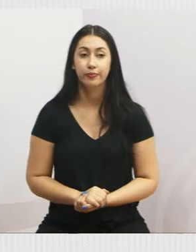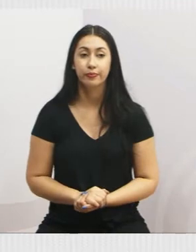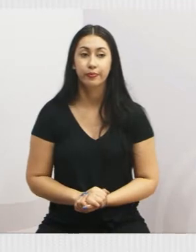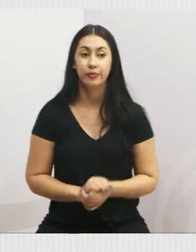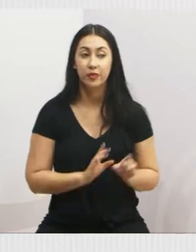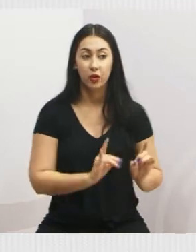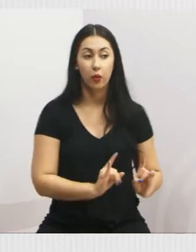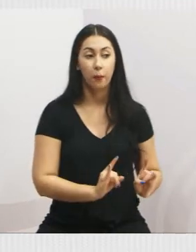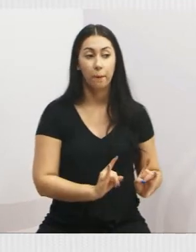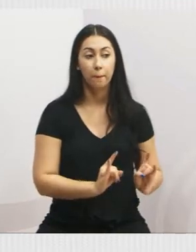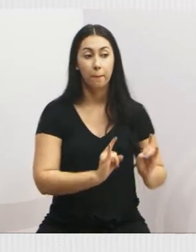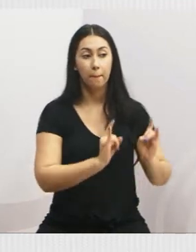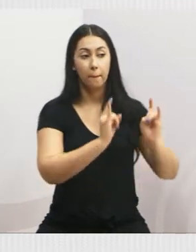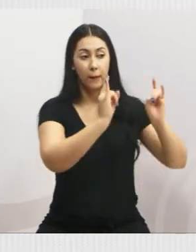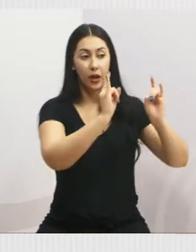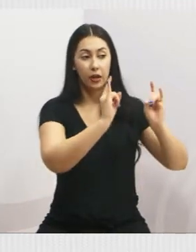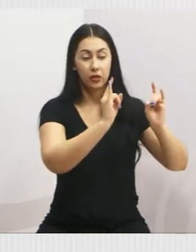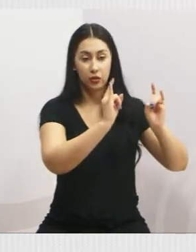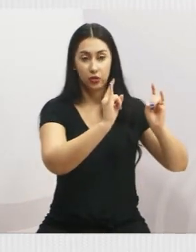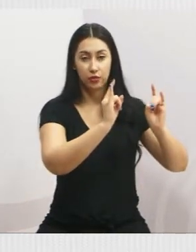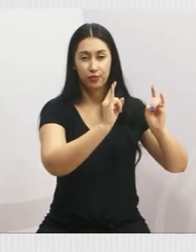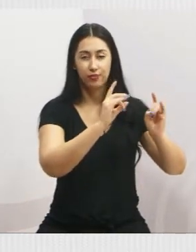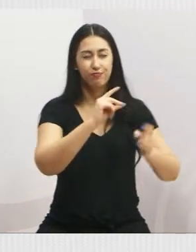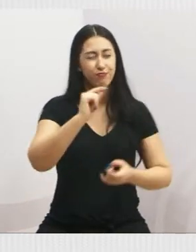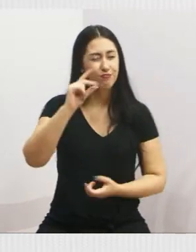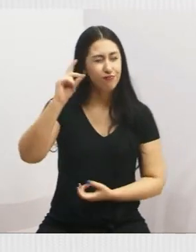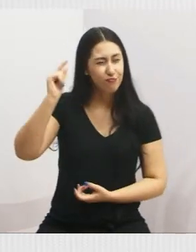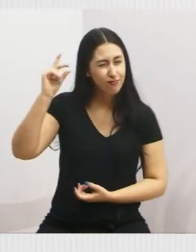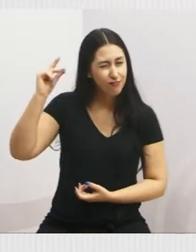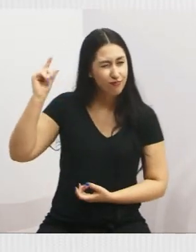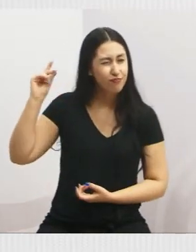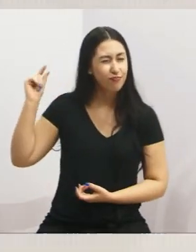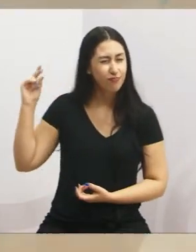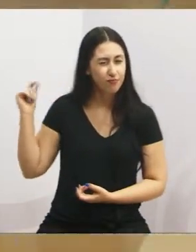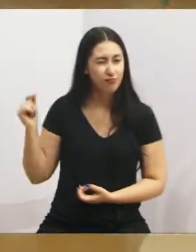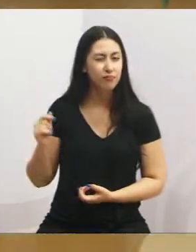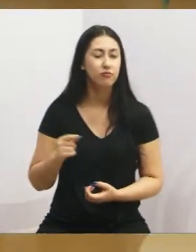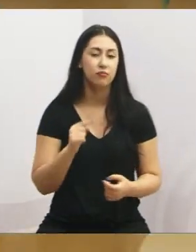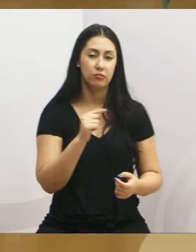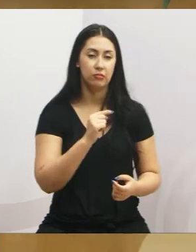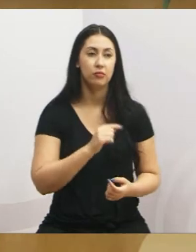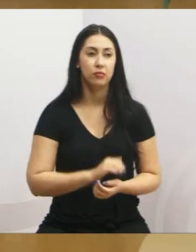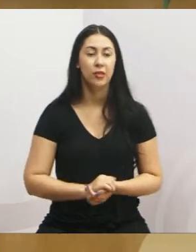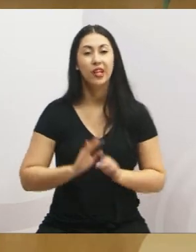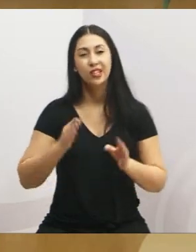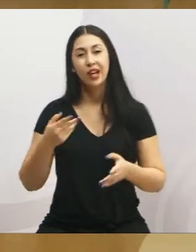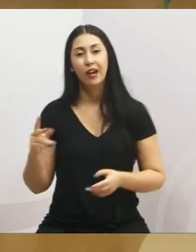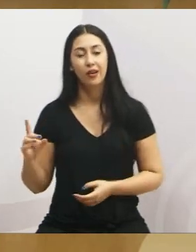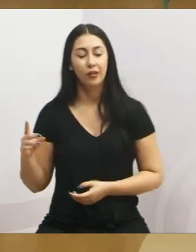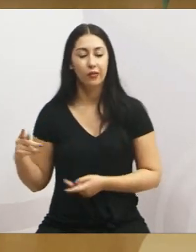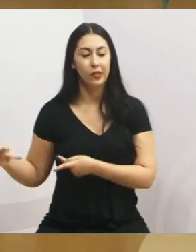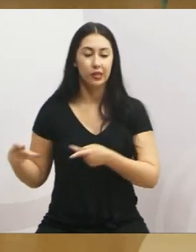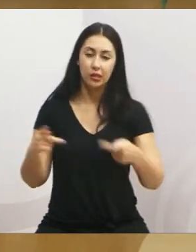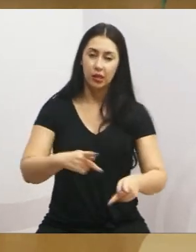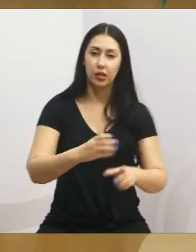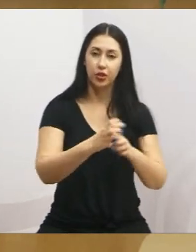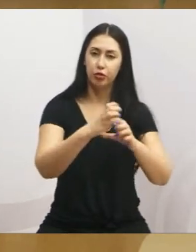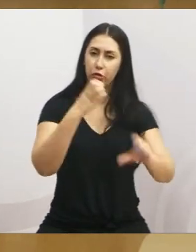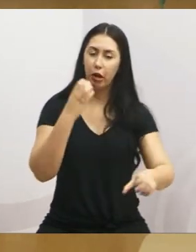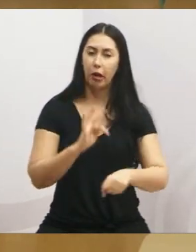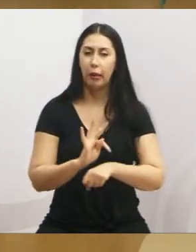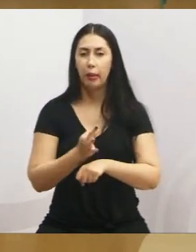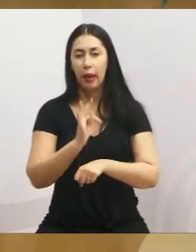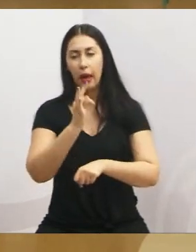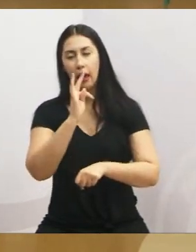ao prédio em que eles estão há muitos e muitos anos instalado. Engenheiros já foram lá, técnicos da